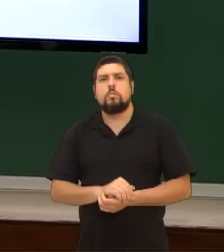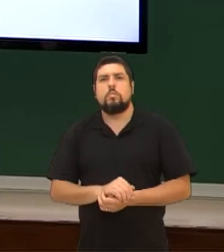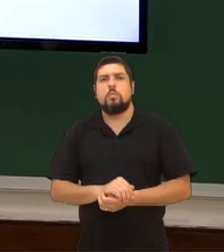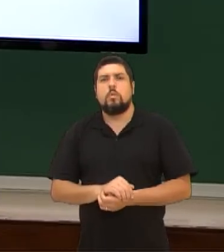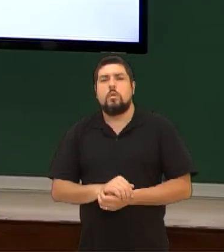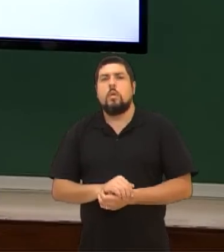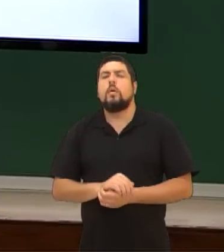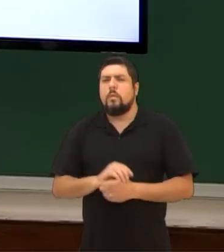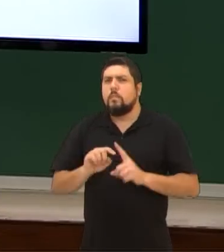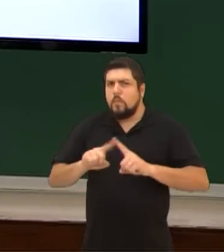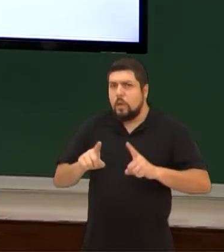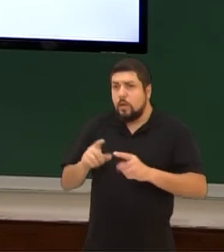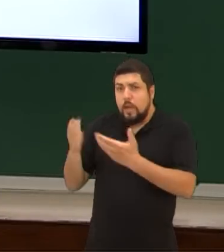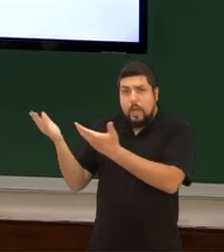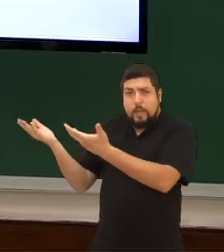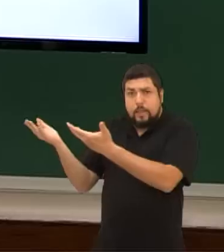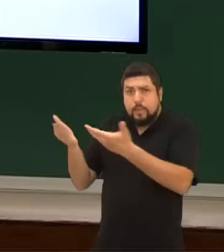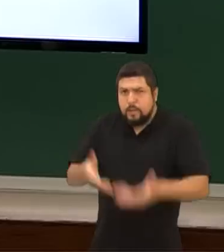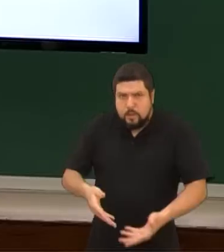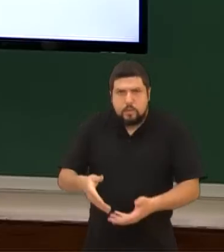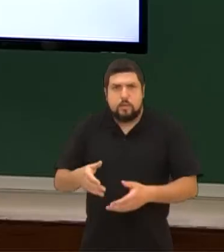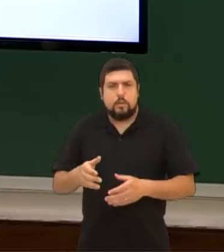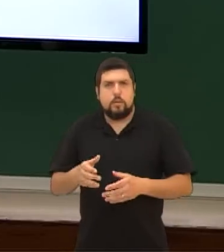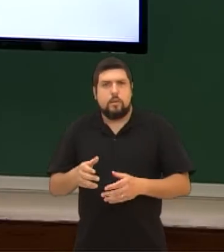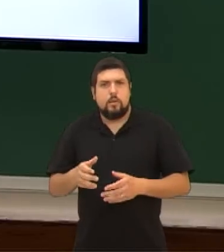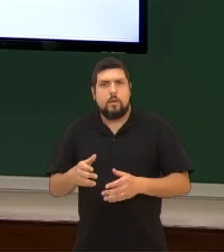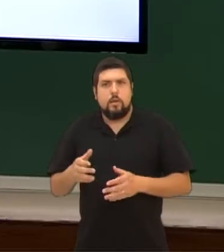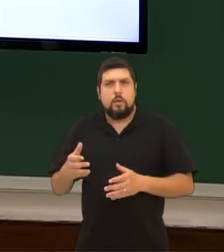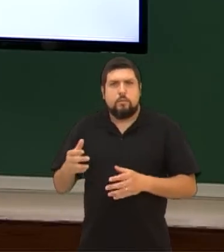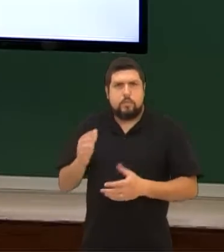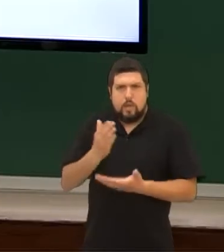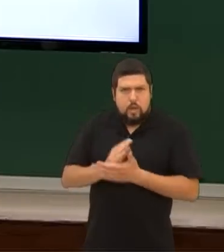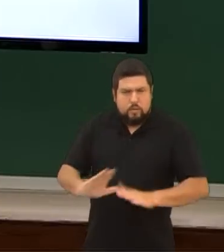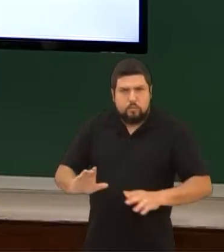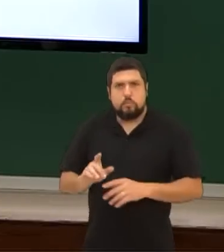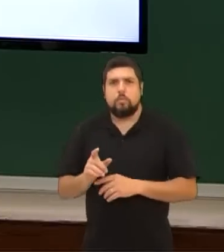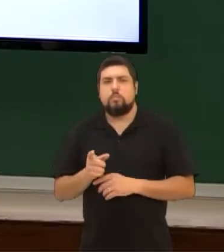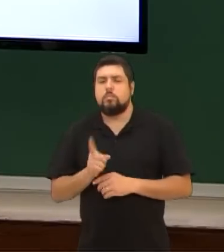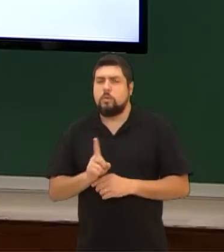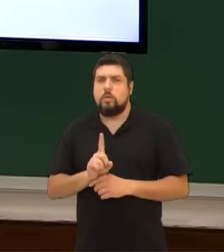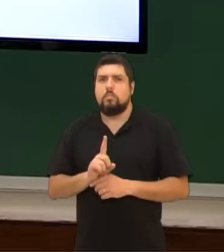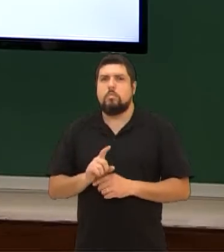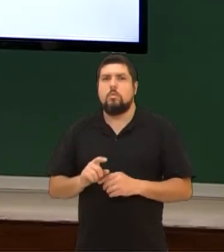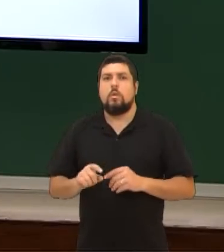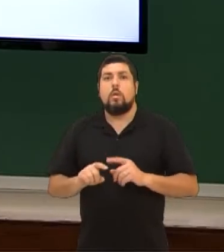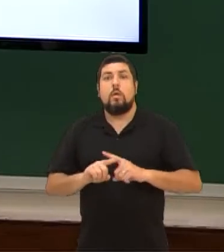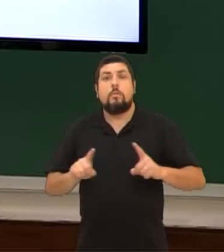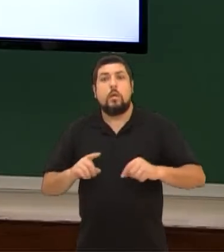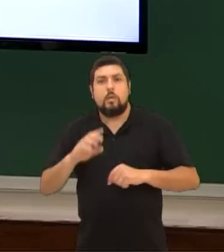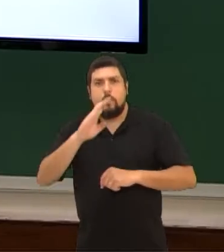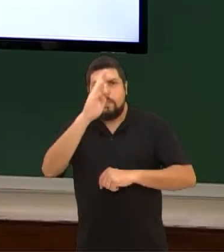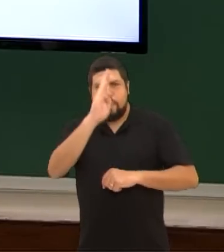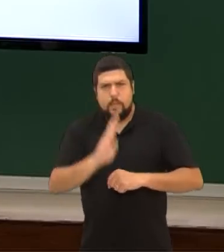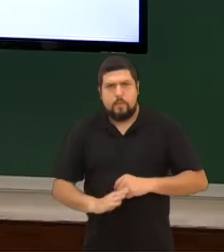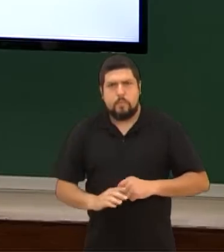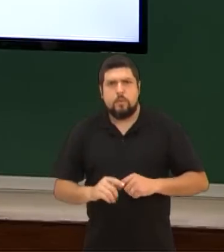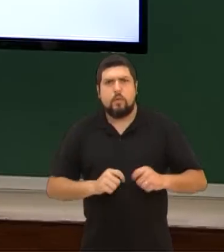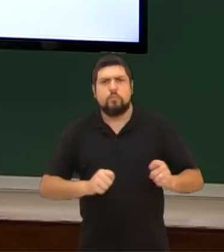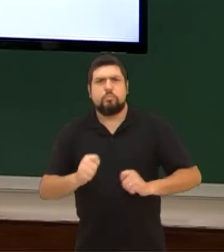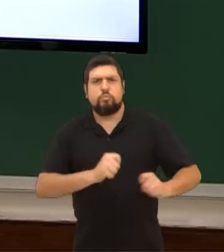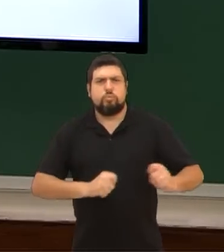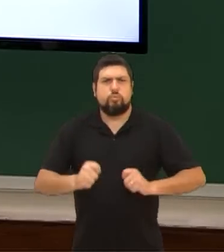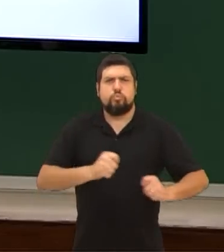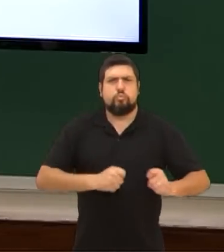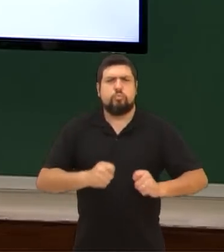não significa dizer que pararam de entrar escravos no Brasil. Mas como o Brasil estava com uma economia mais dinâmica